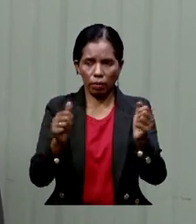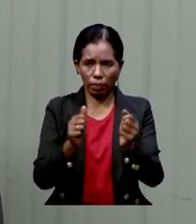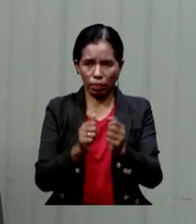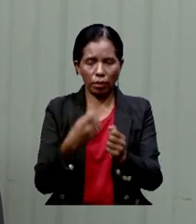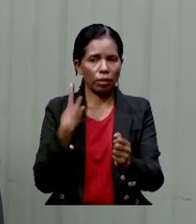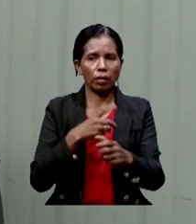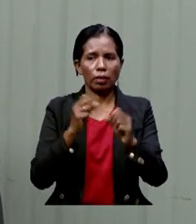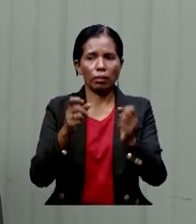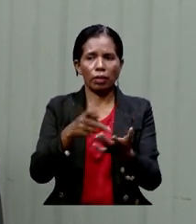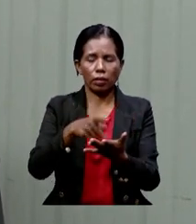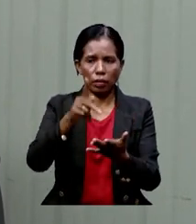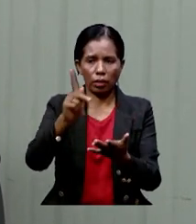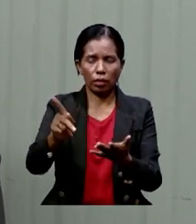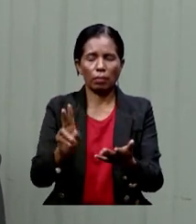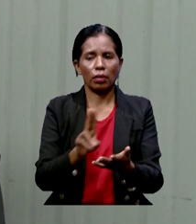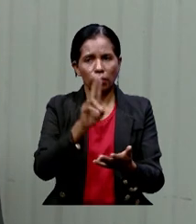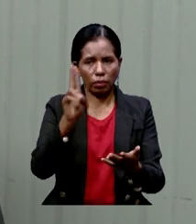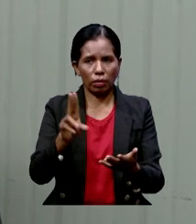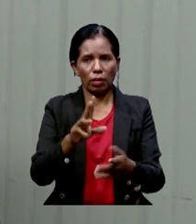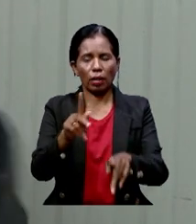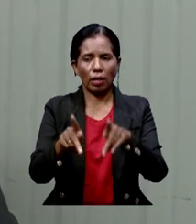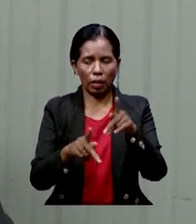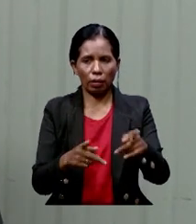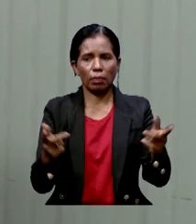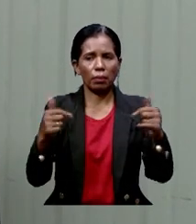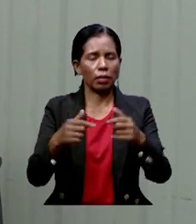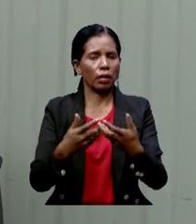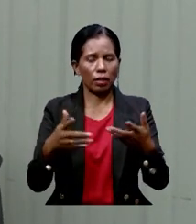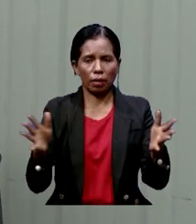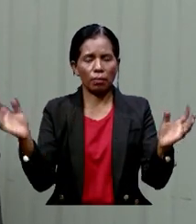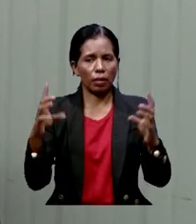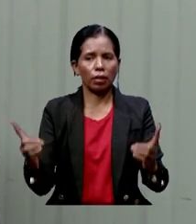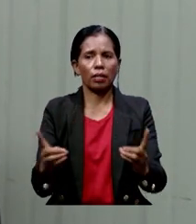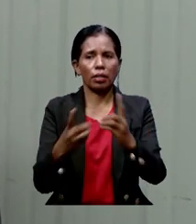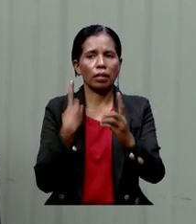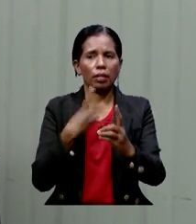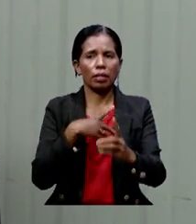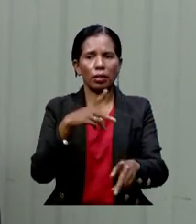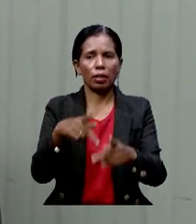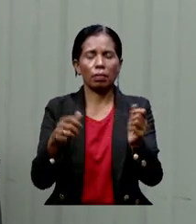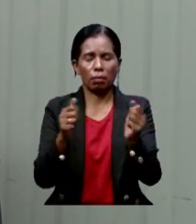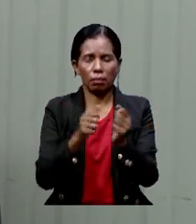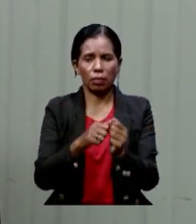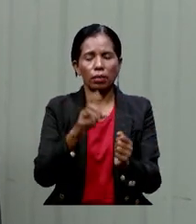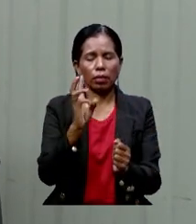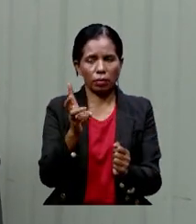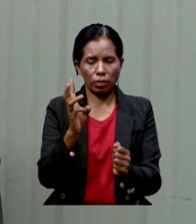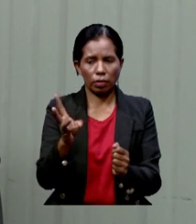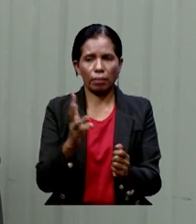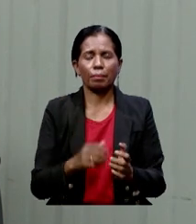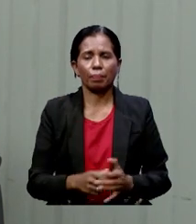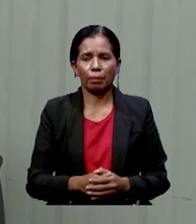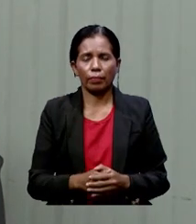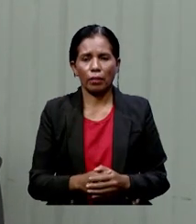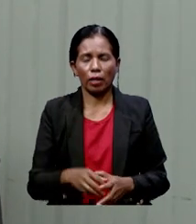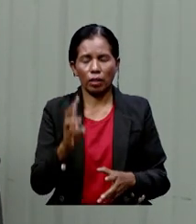bele selon ita bele aplica então é mas é mane menos ona ita bele reduce ema to 50% to 60%